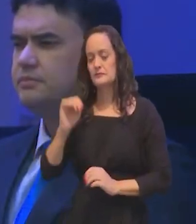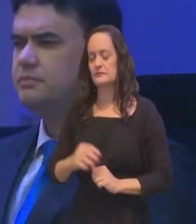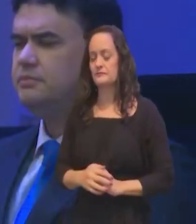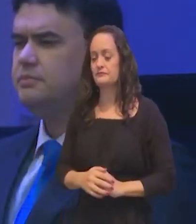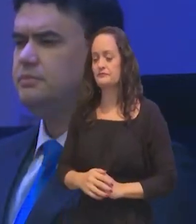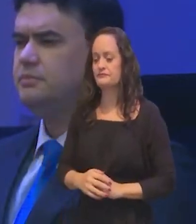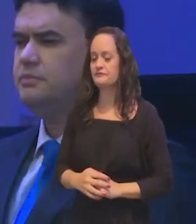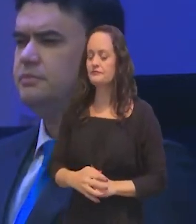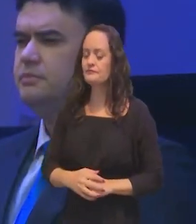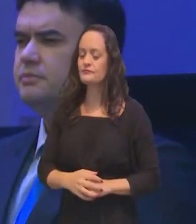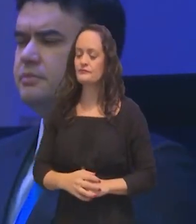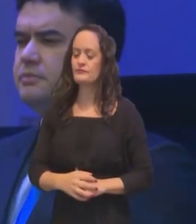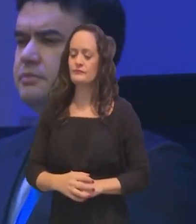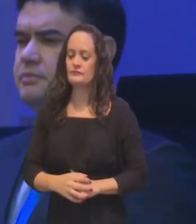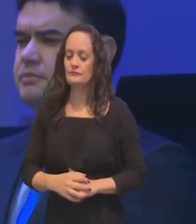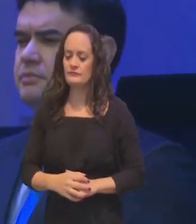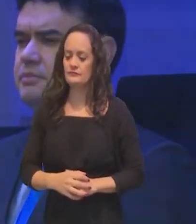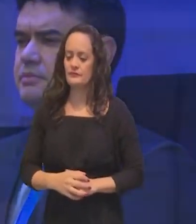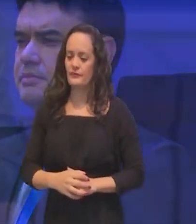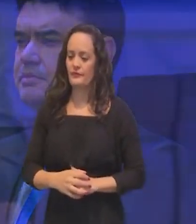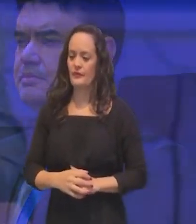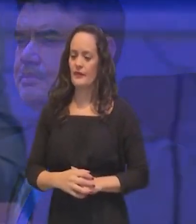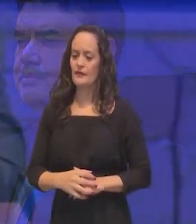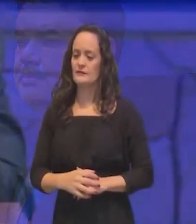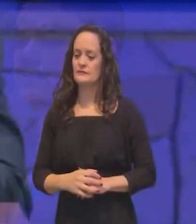Atos 20, 28.